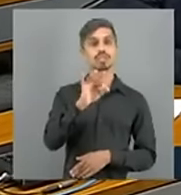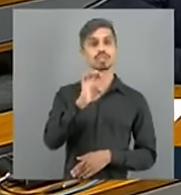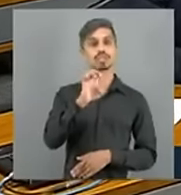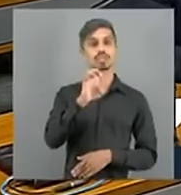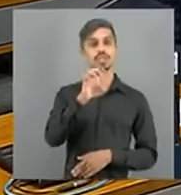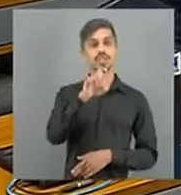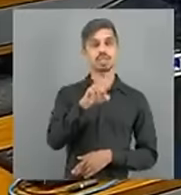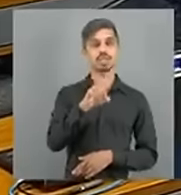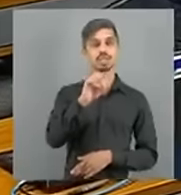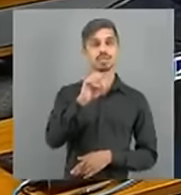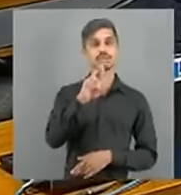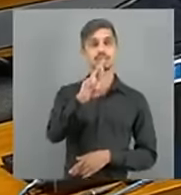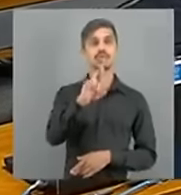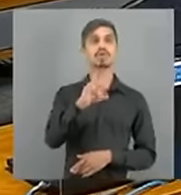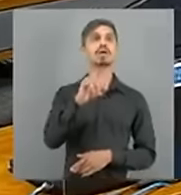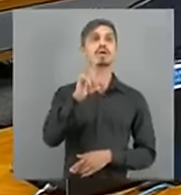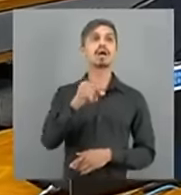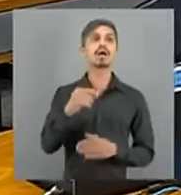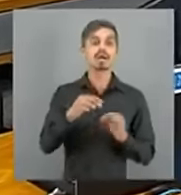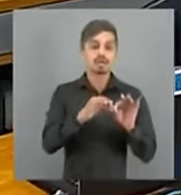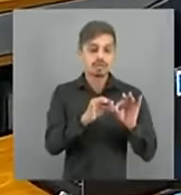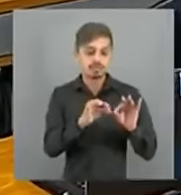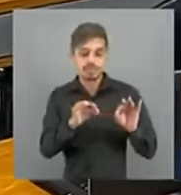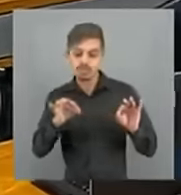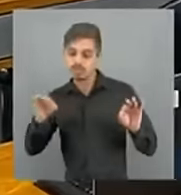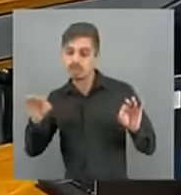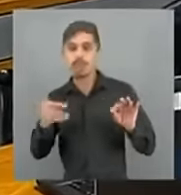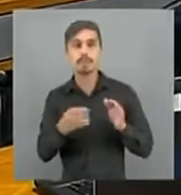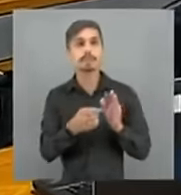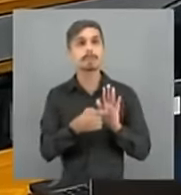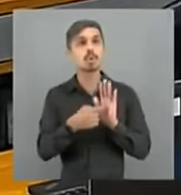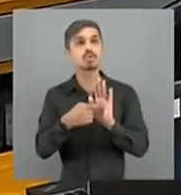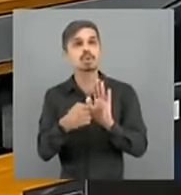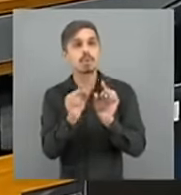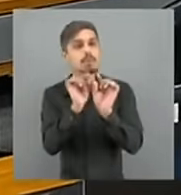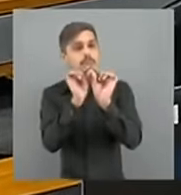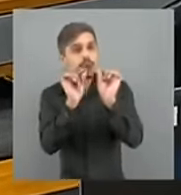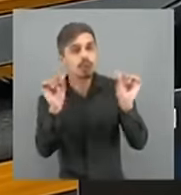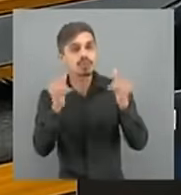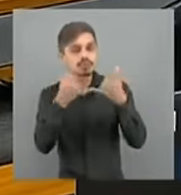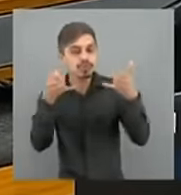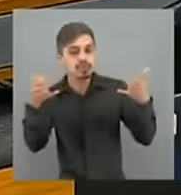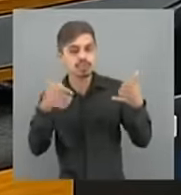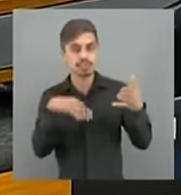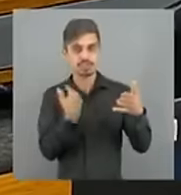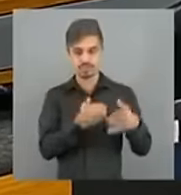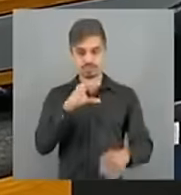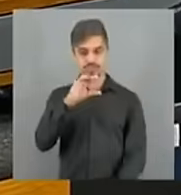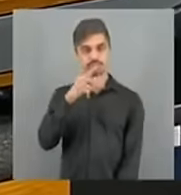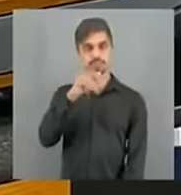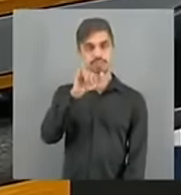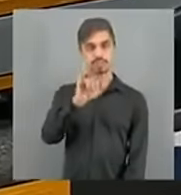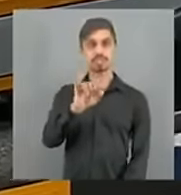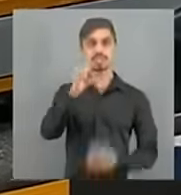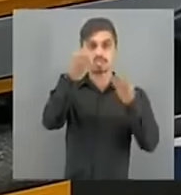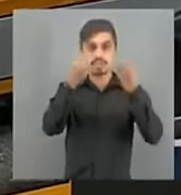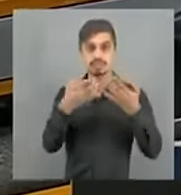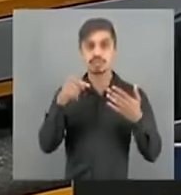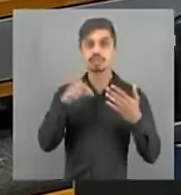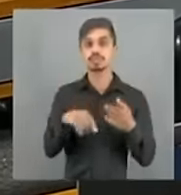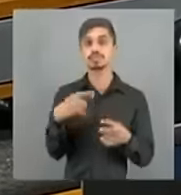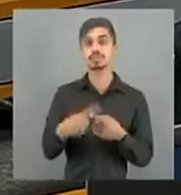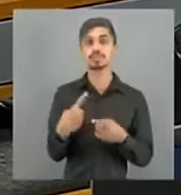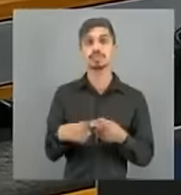o que ele puxou foi um novelo e que isso existe, que é real, e essa CPI ela se justifica porque